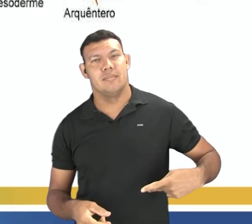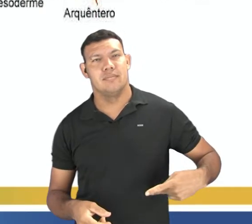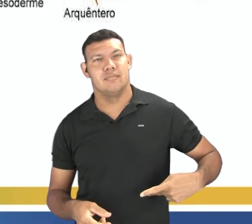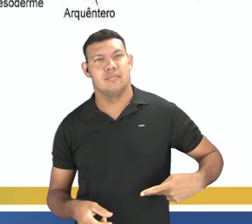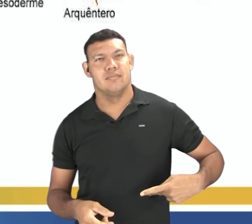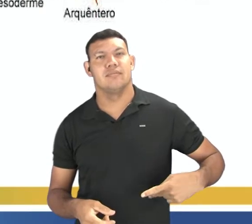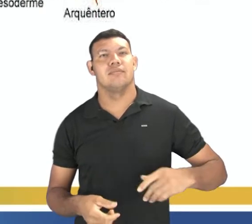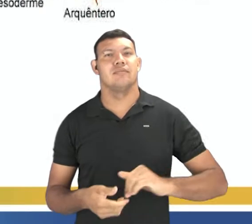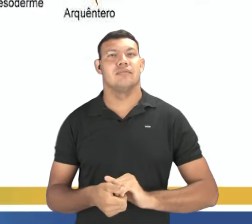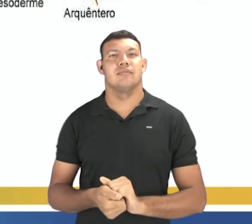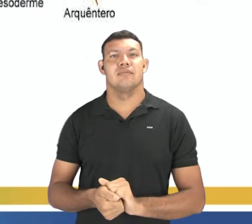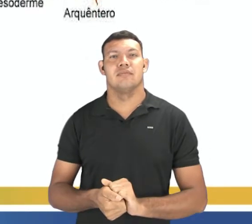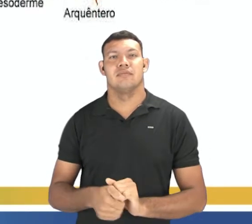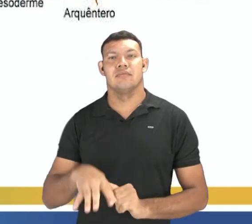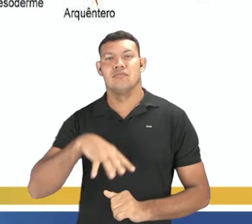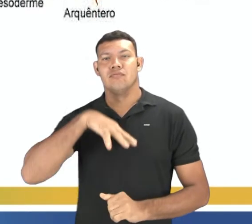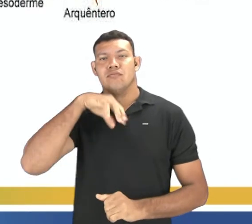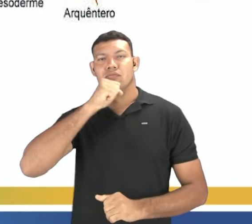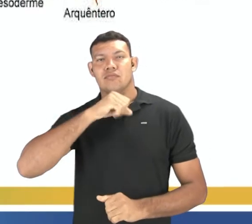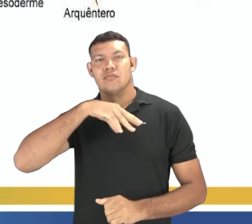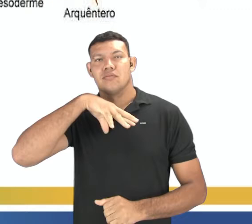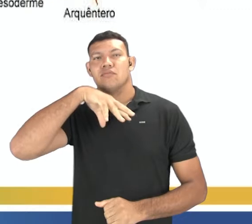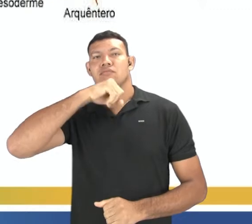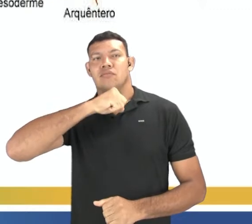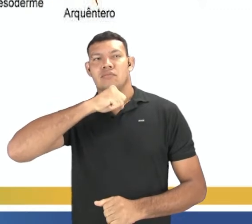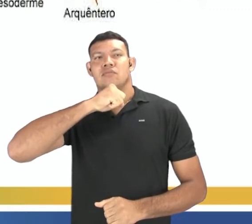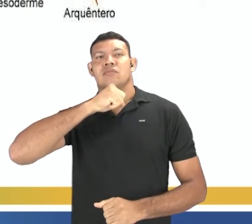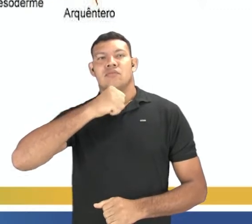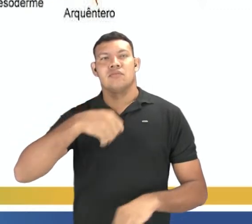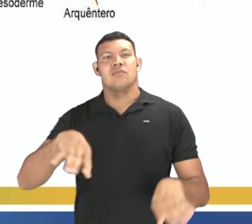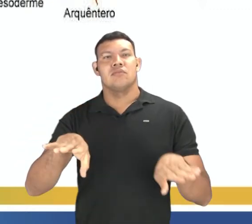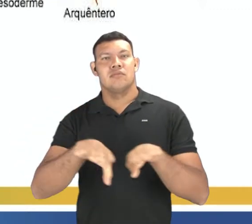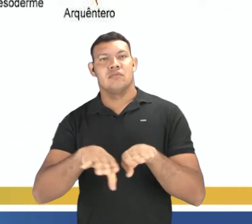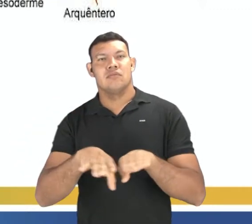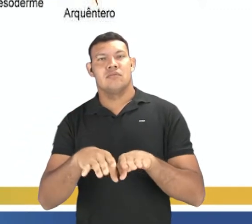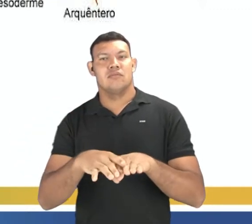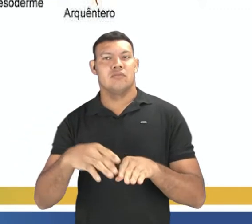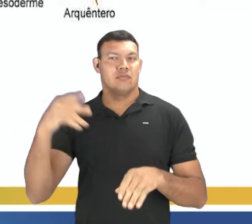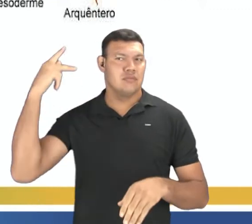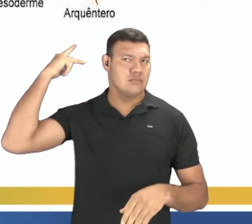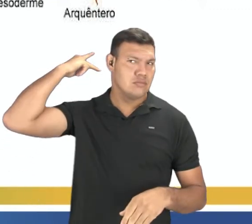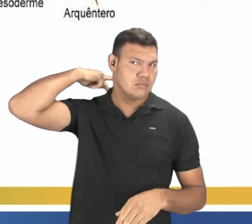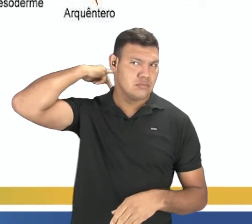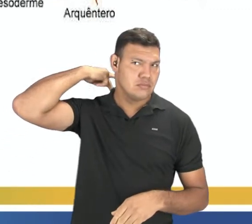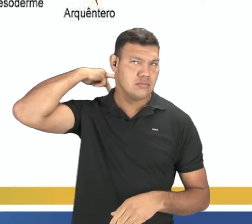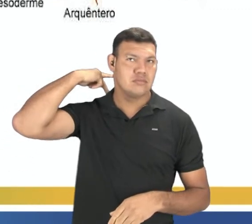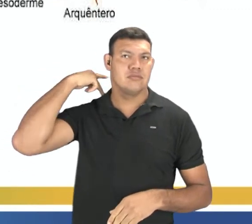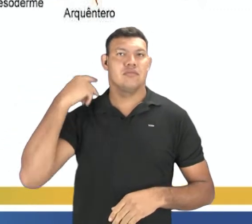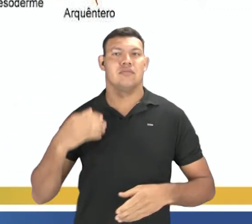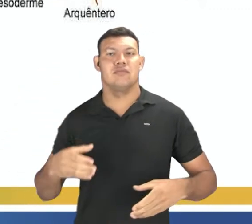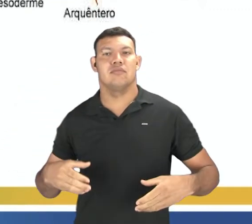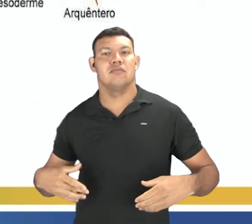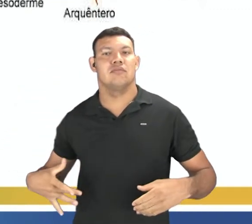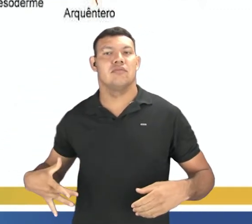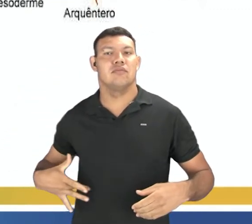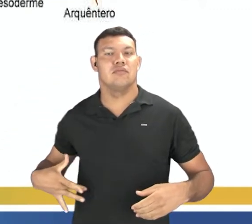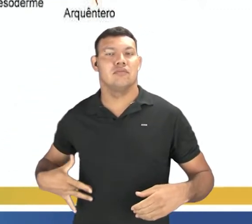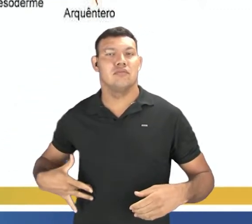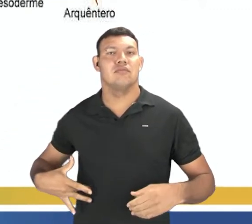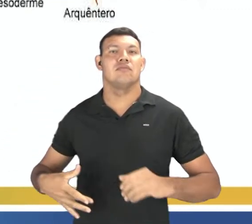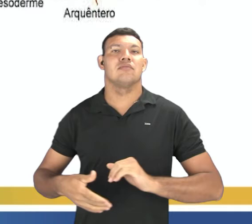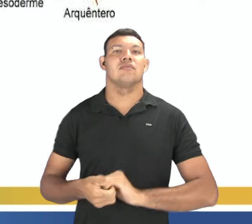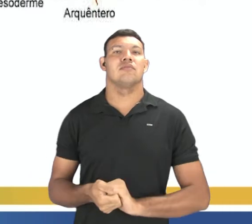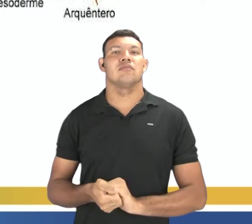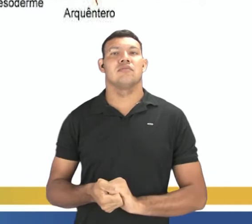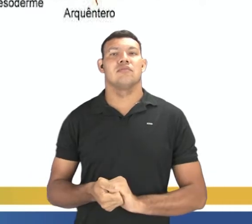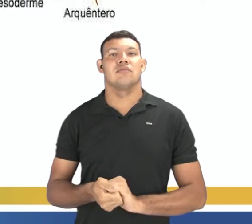exceto as cavidades nasais. Também está trabalhando na função dos pulmões, do fígado, do epitélio,